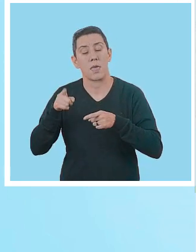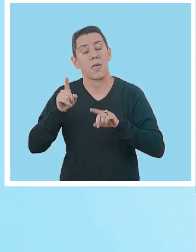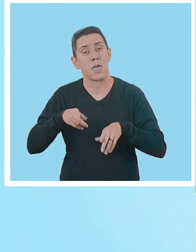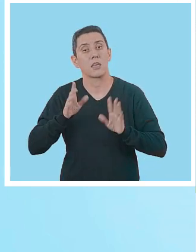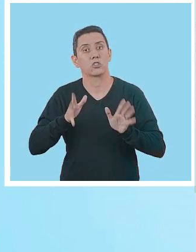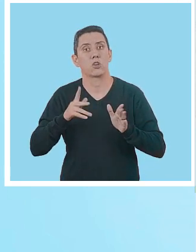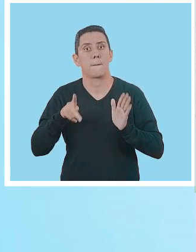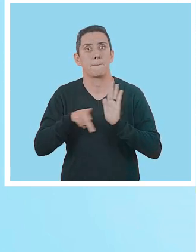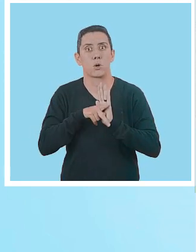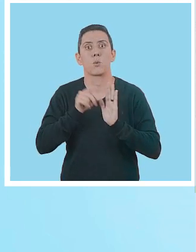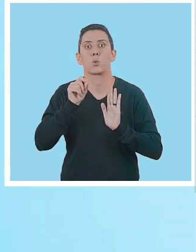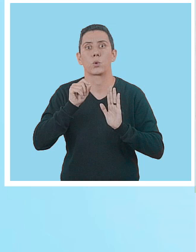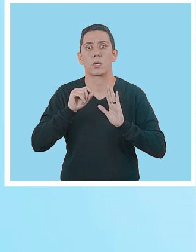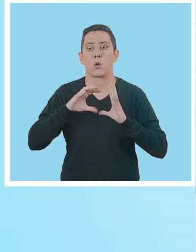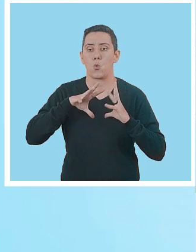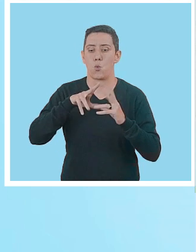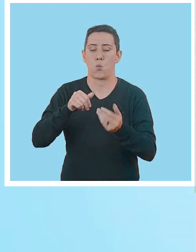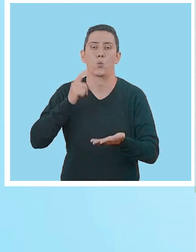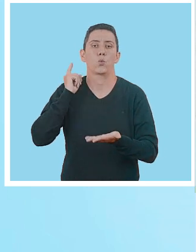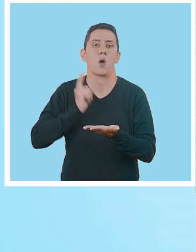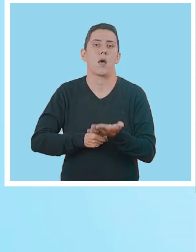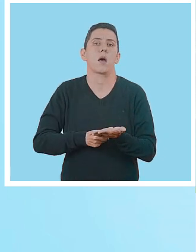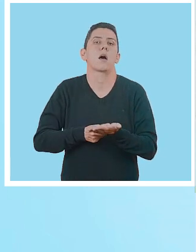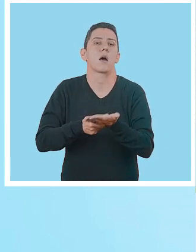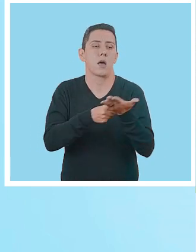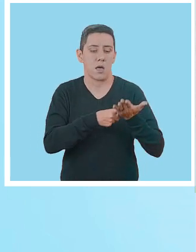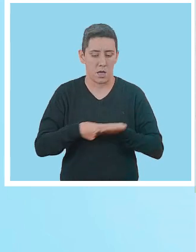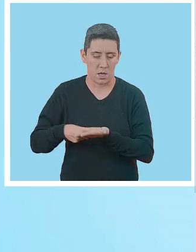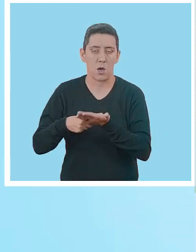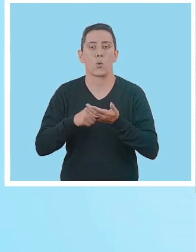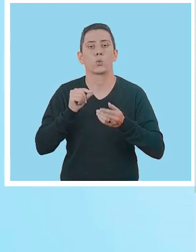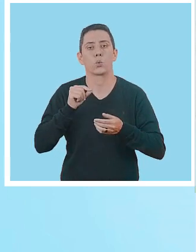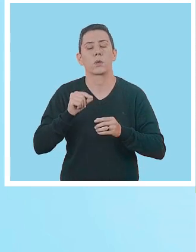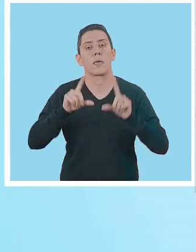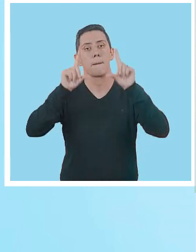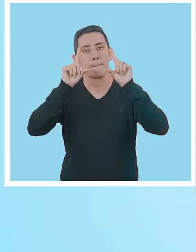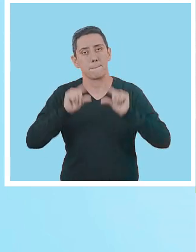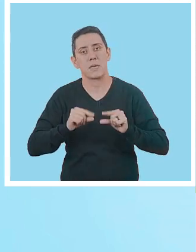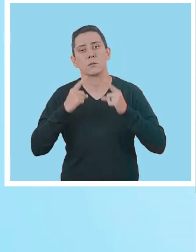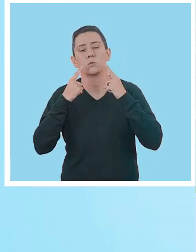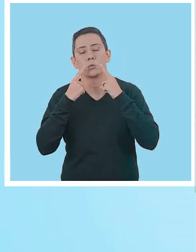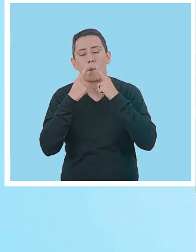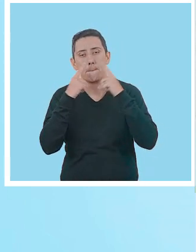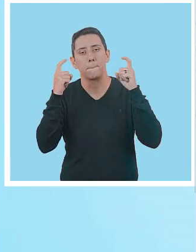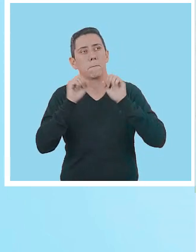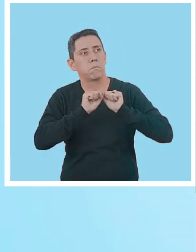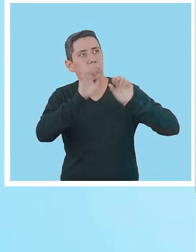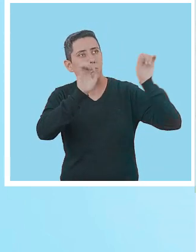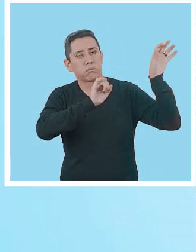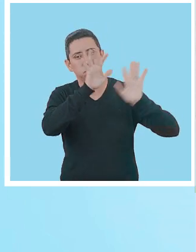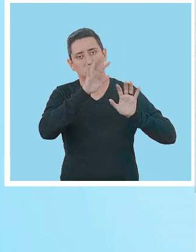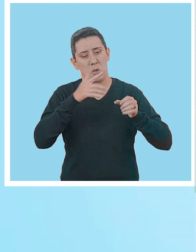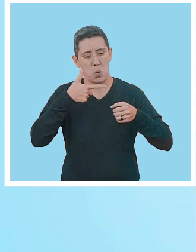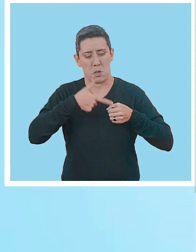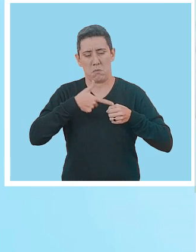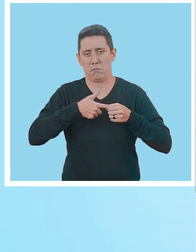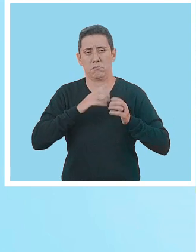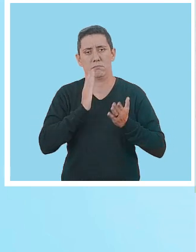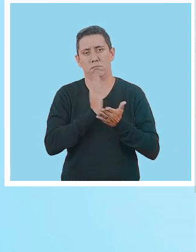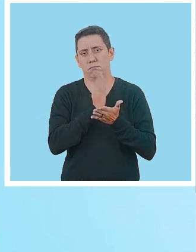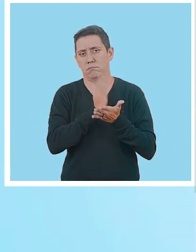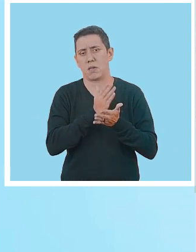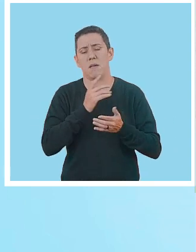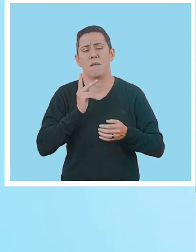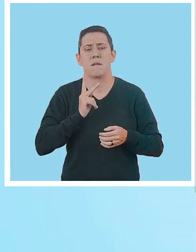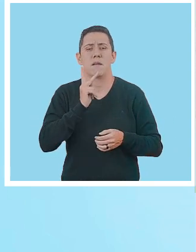de emissão de carbono Então você tá tocando um carro a combustão interna a